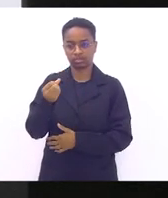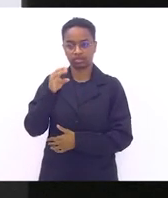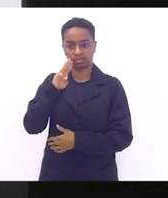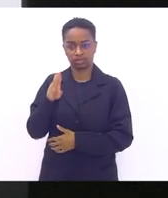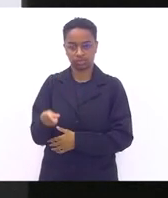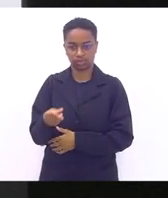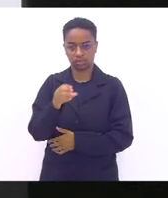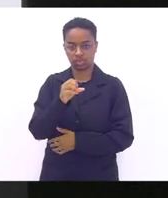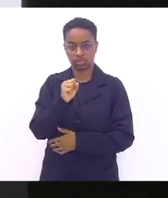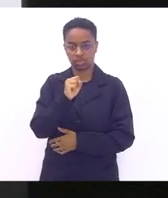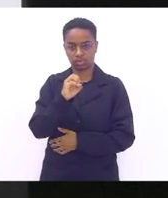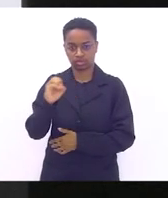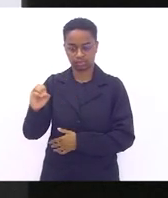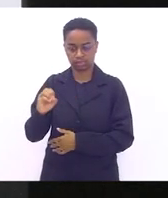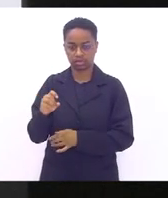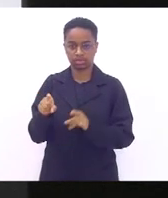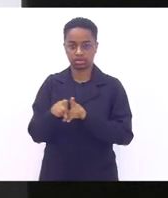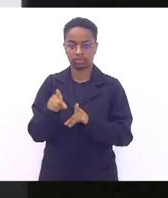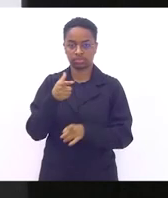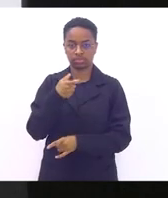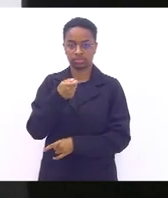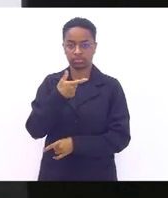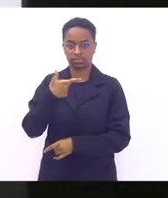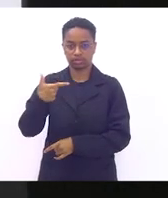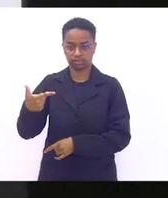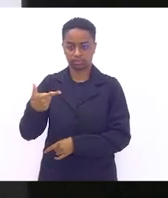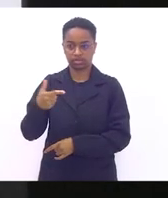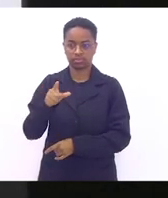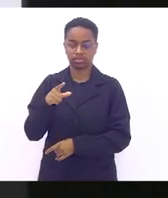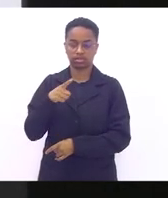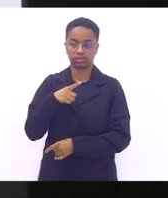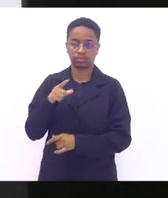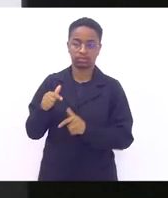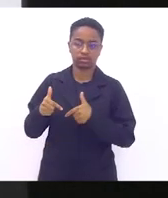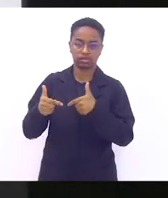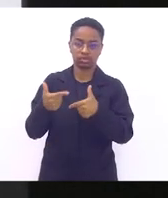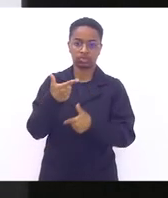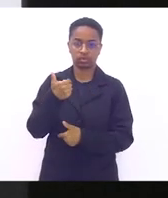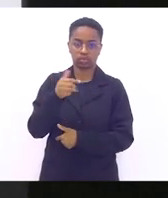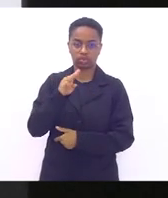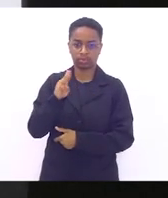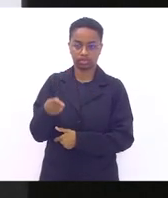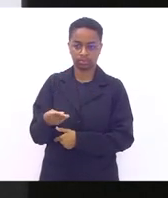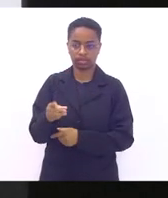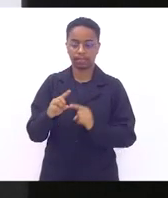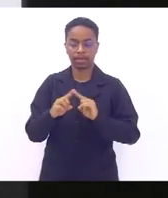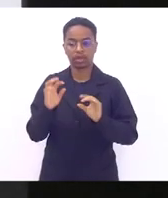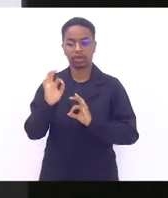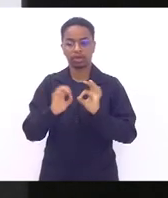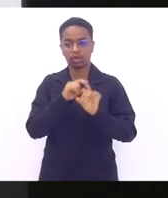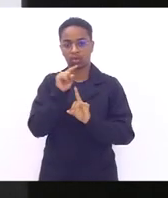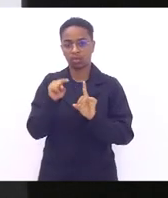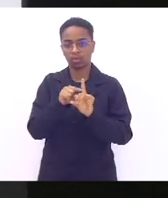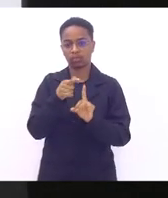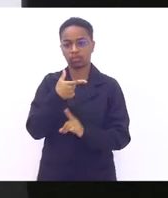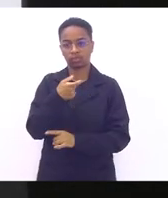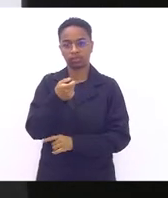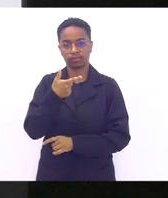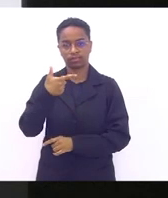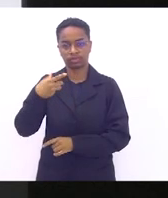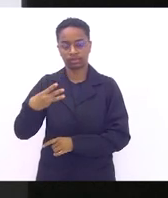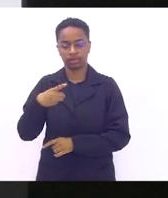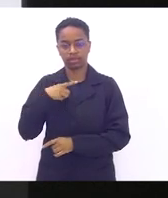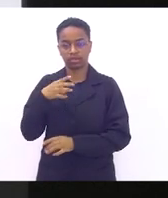800. Em 2022, foram executados pela OPAS 12 milhões. O plano para 2023, já com todos esses processos